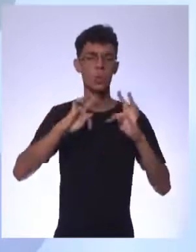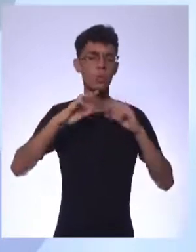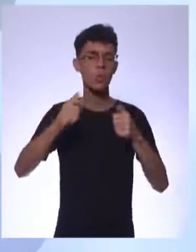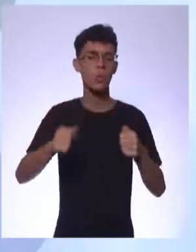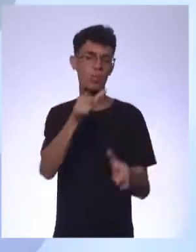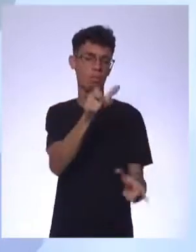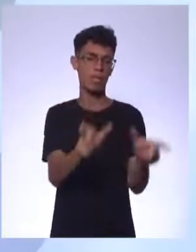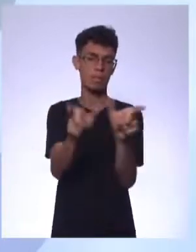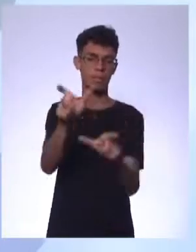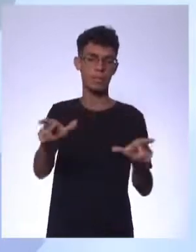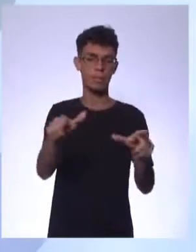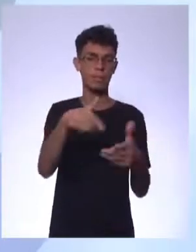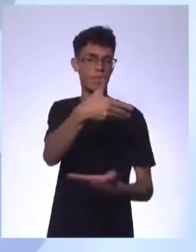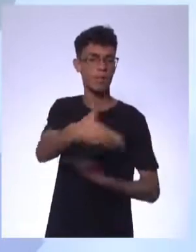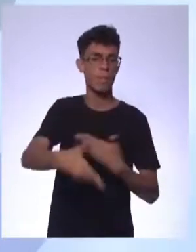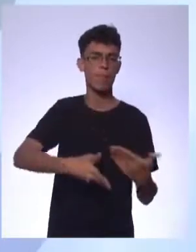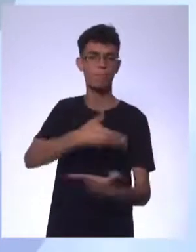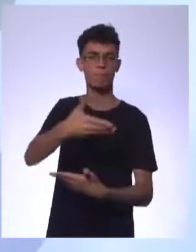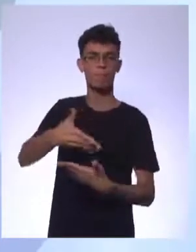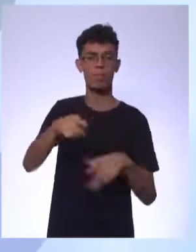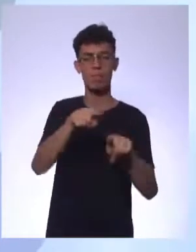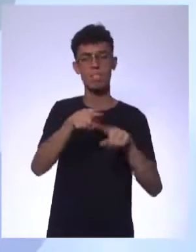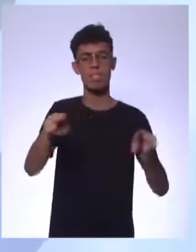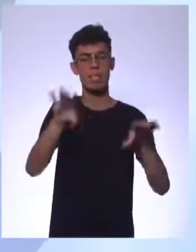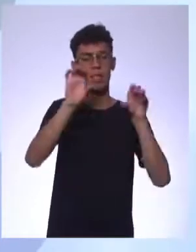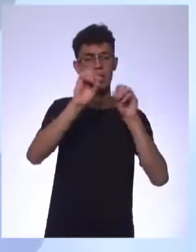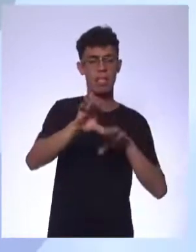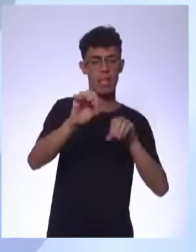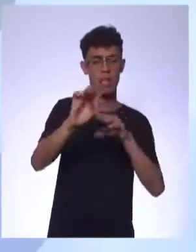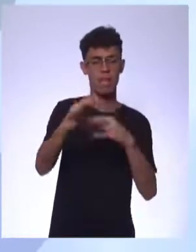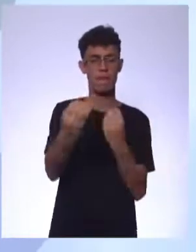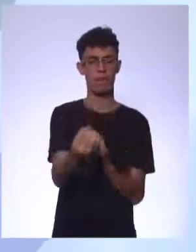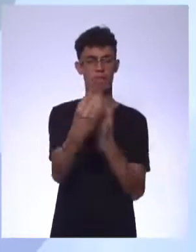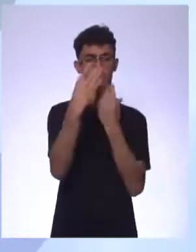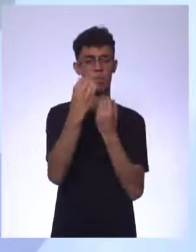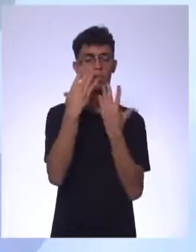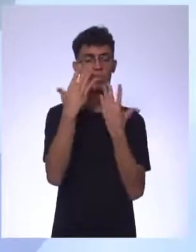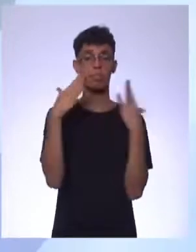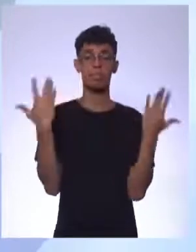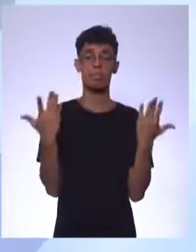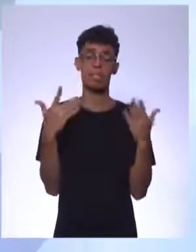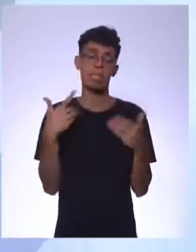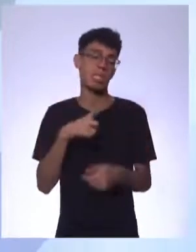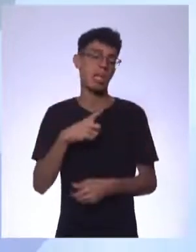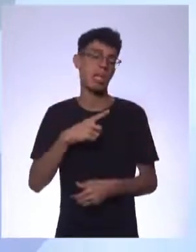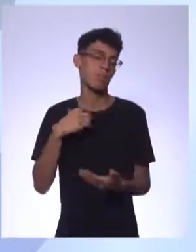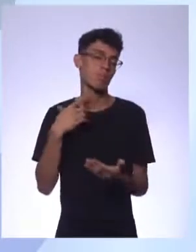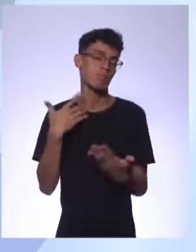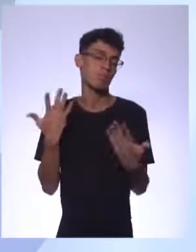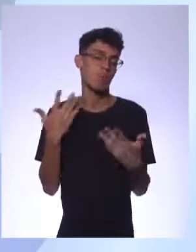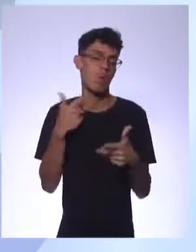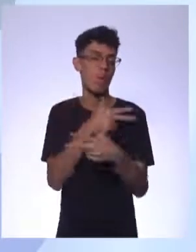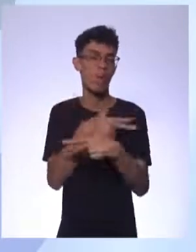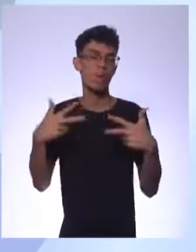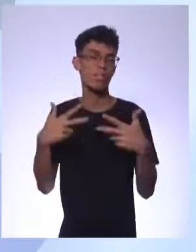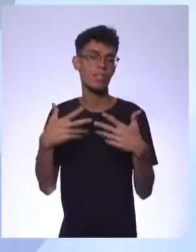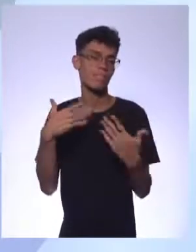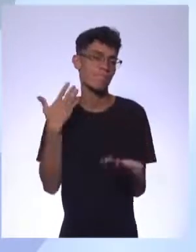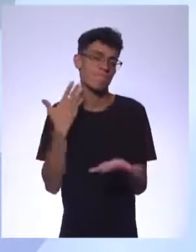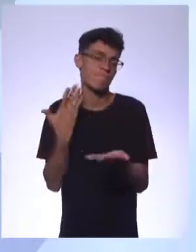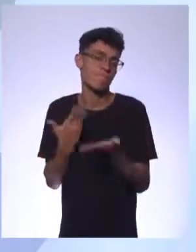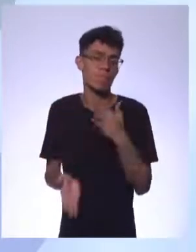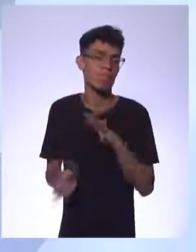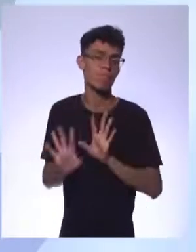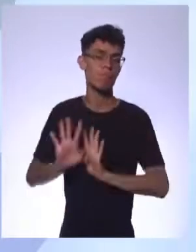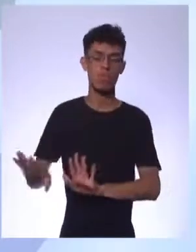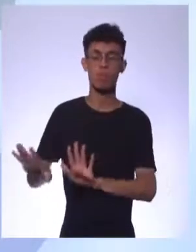na condição de, olha, o que você tem para me ensinar, né? E aquilo que não serve, mas assim, é perceber que todos têm